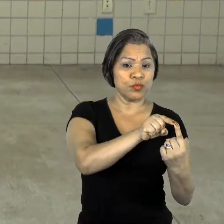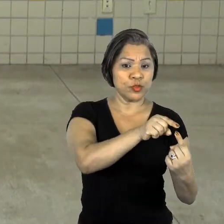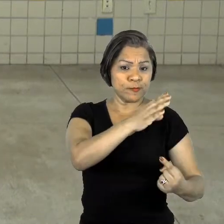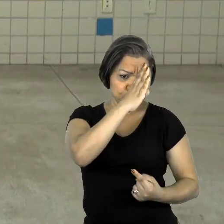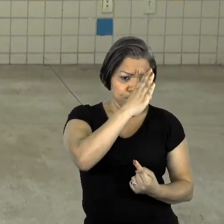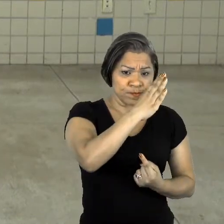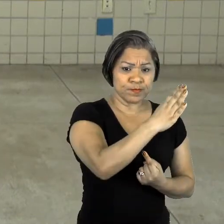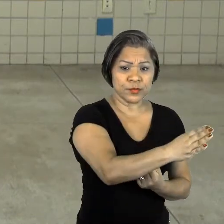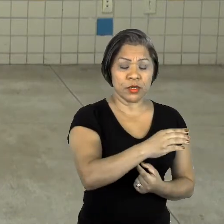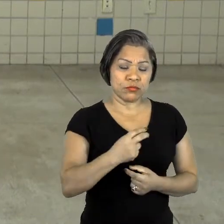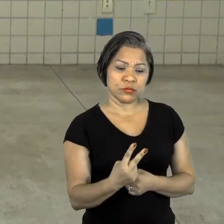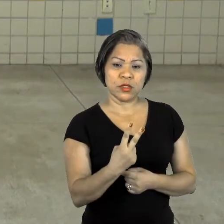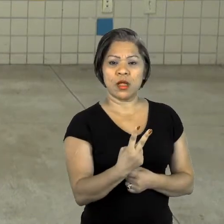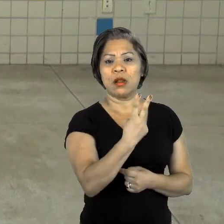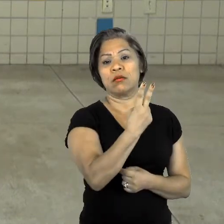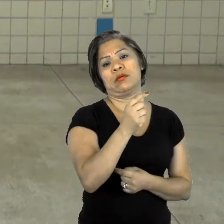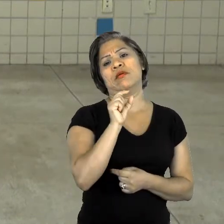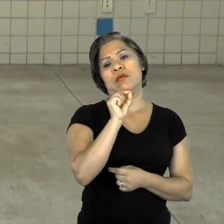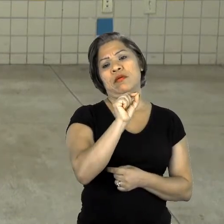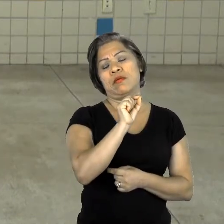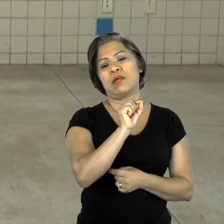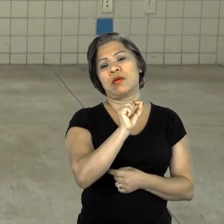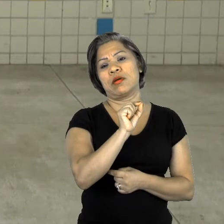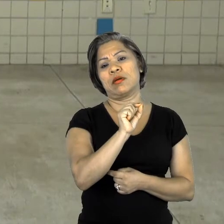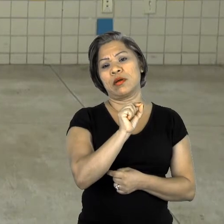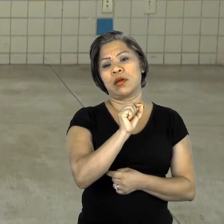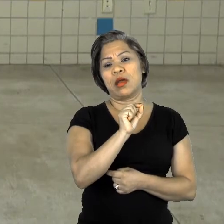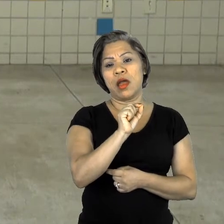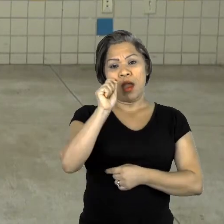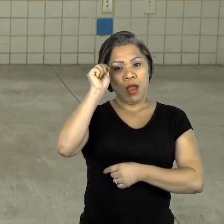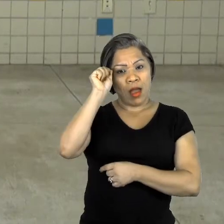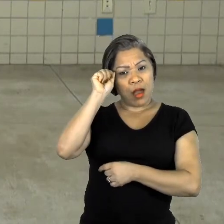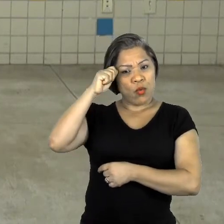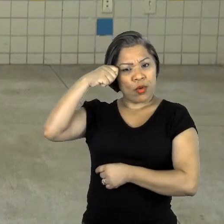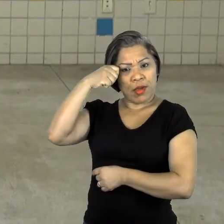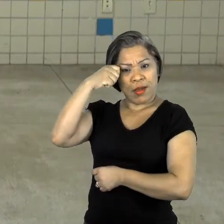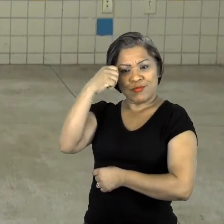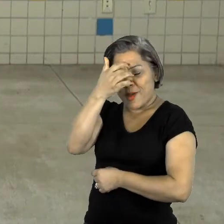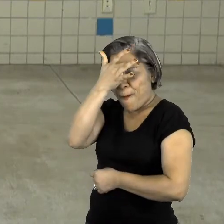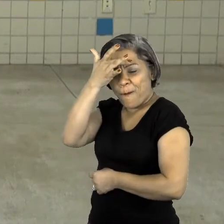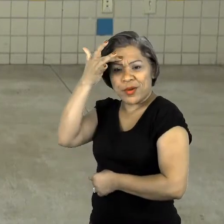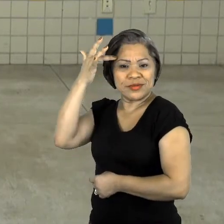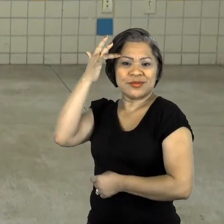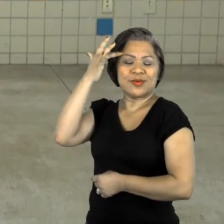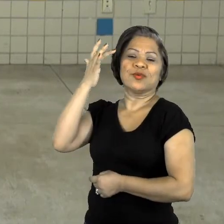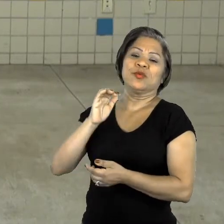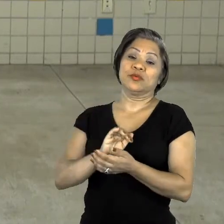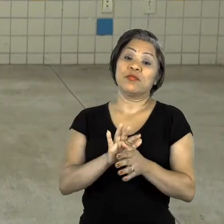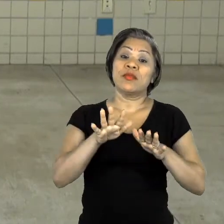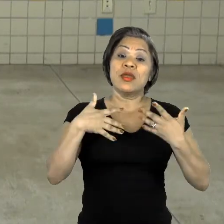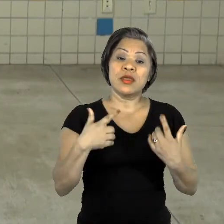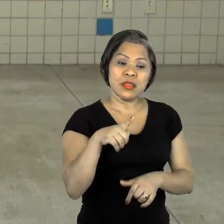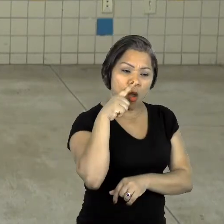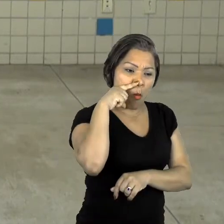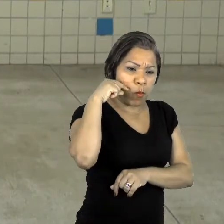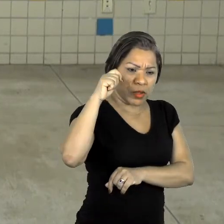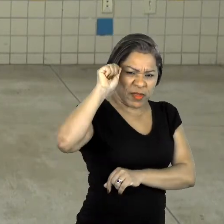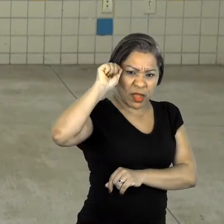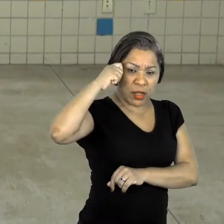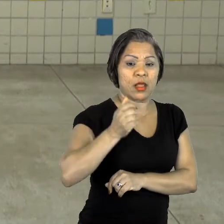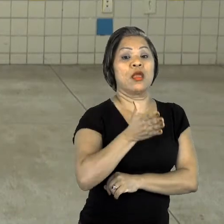de valorizar os negros, tá? Então, Pantera Negra já